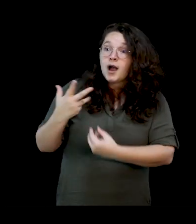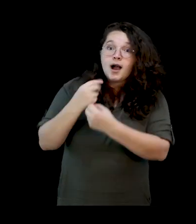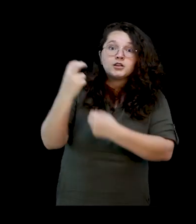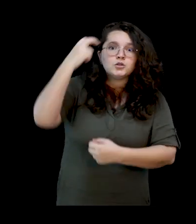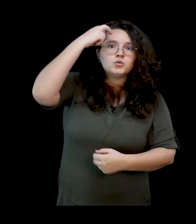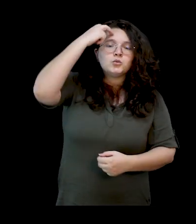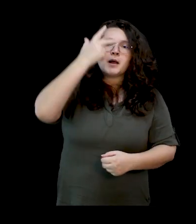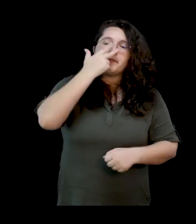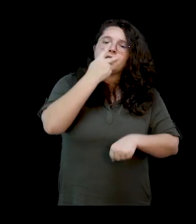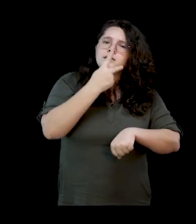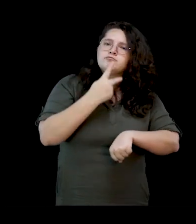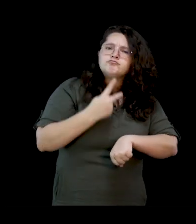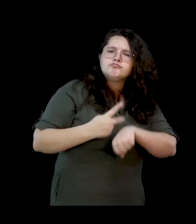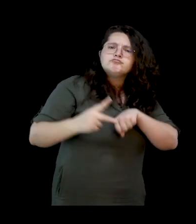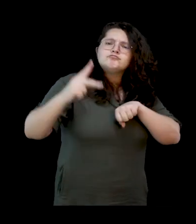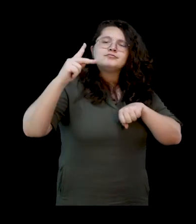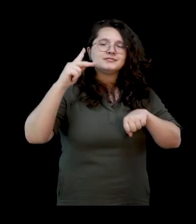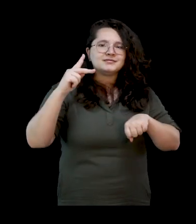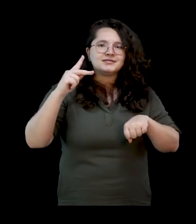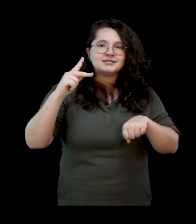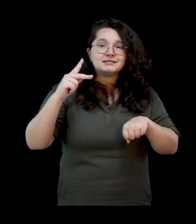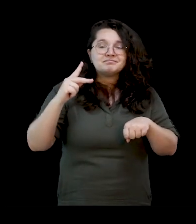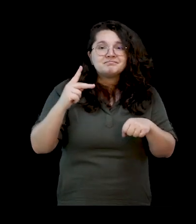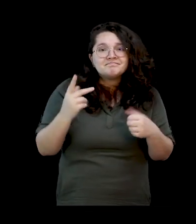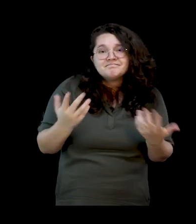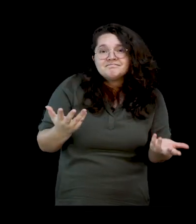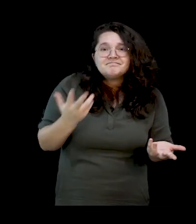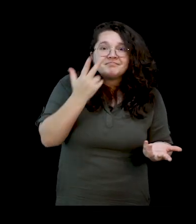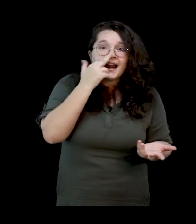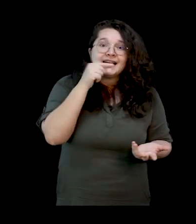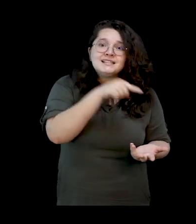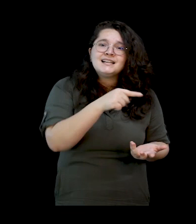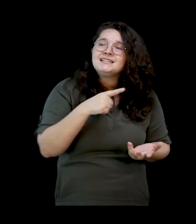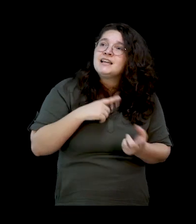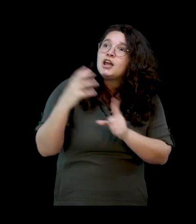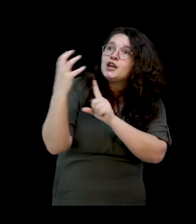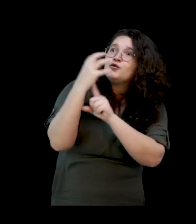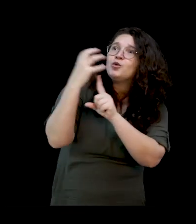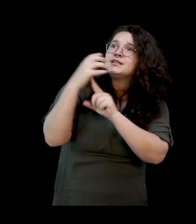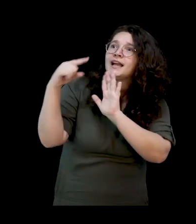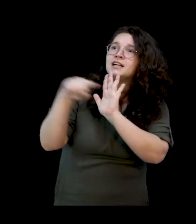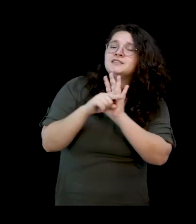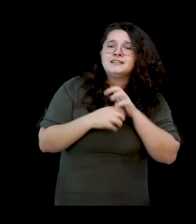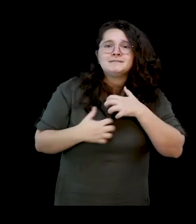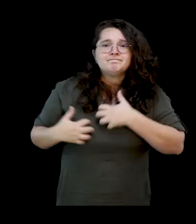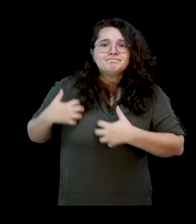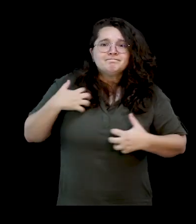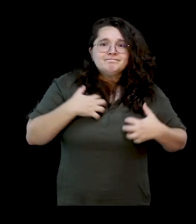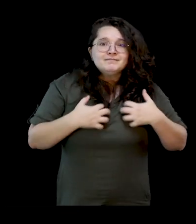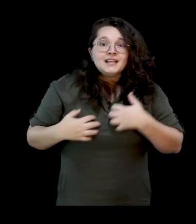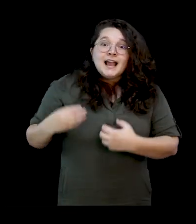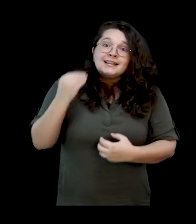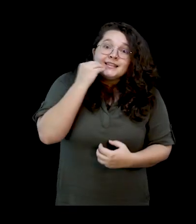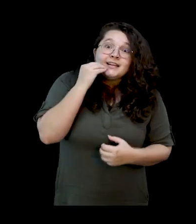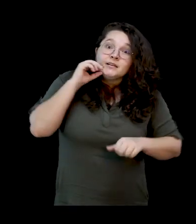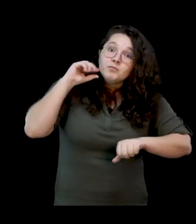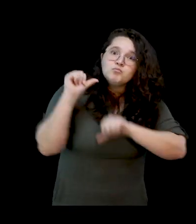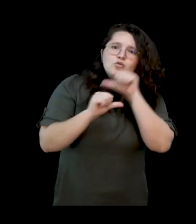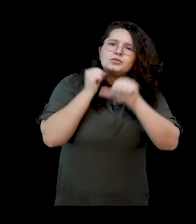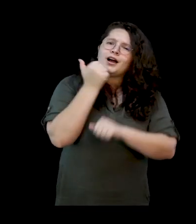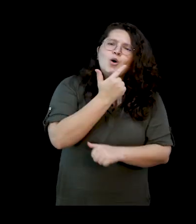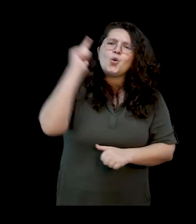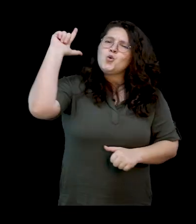asséptica, talvez seja uma reação angustiada diante do conteúdo negativo da cultura num outro